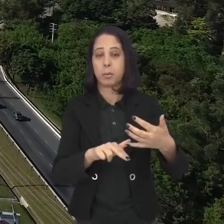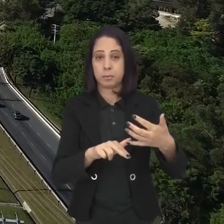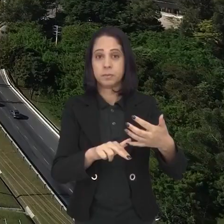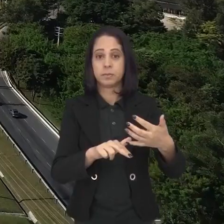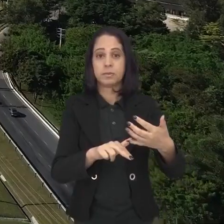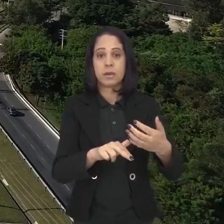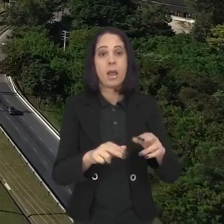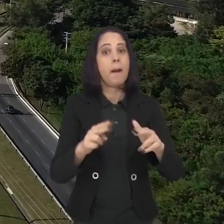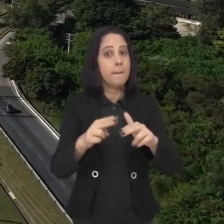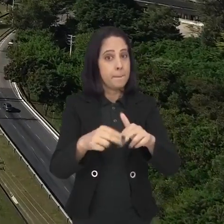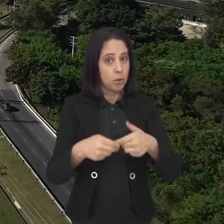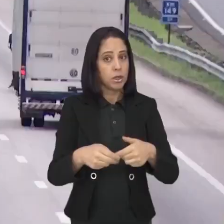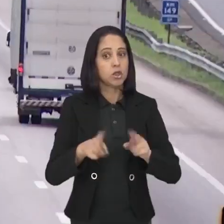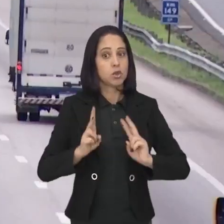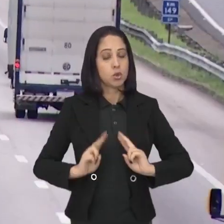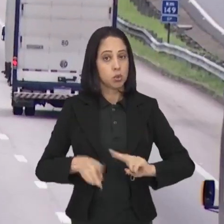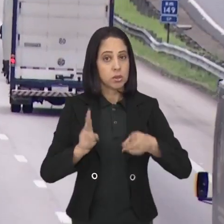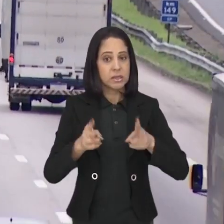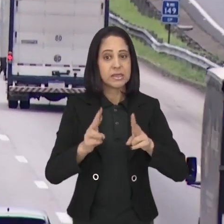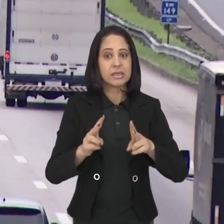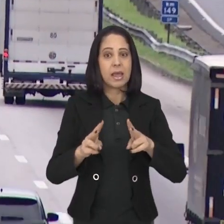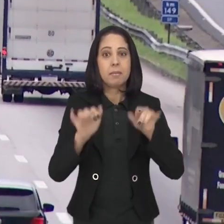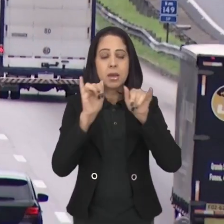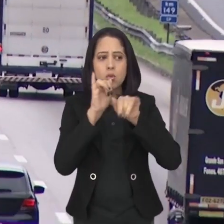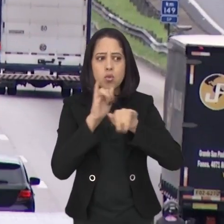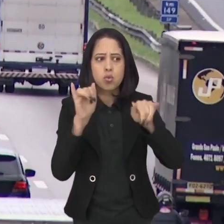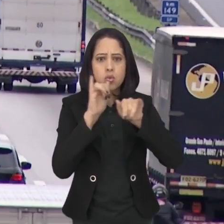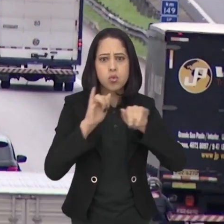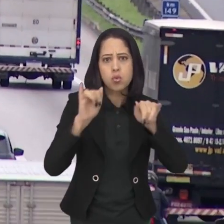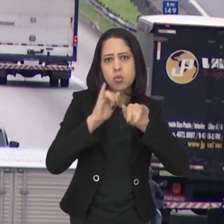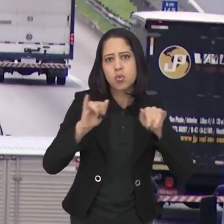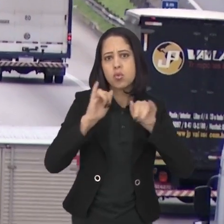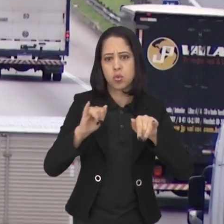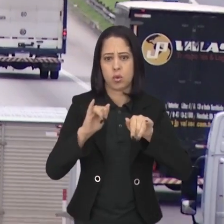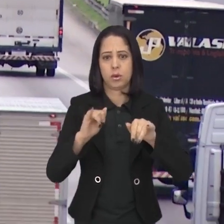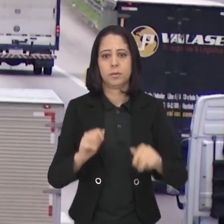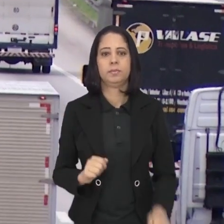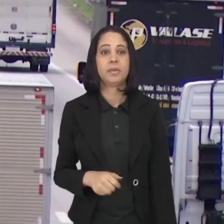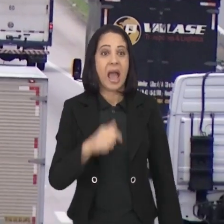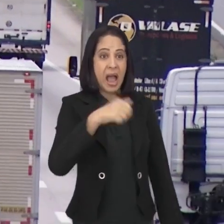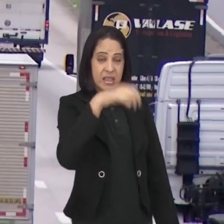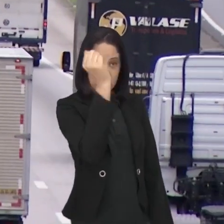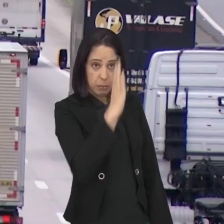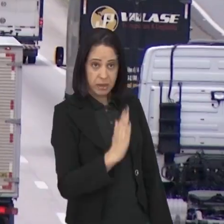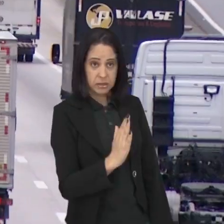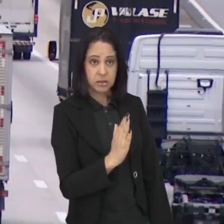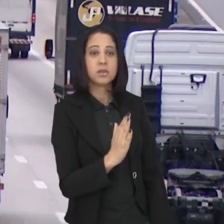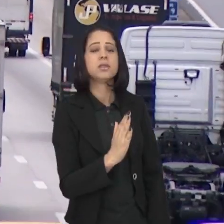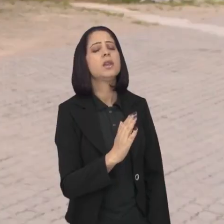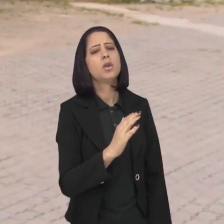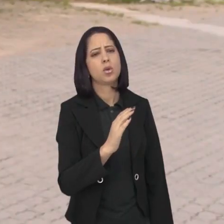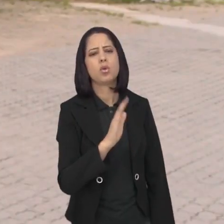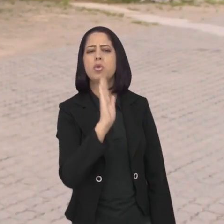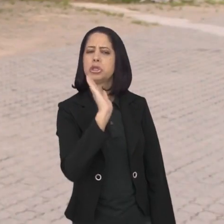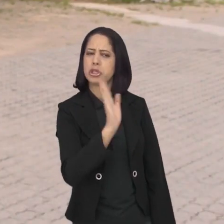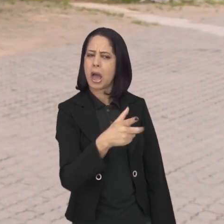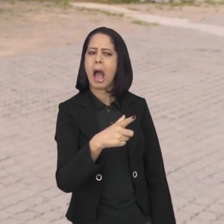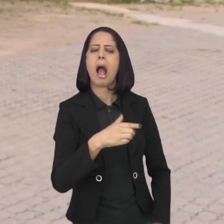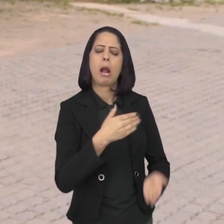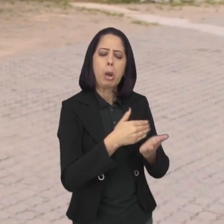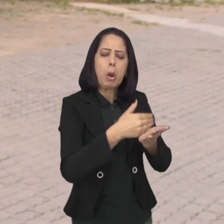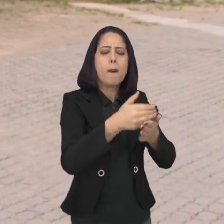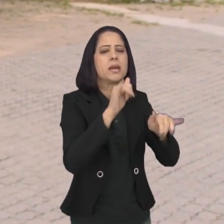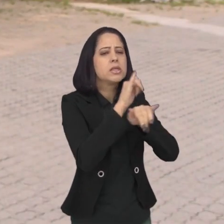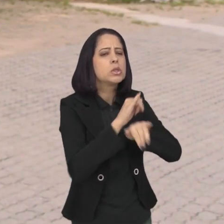feitos pela concessionária. Para isso, avisos são distribuídos em diversos pontos da Dutra. Aqui no Brasil a gente